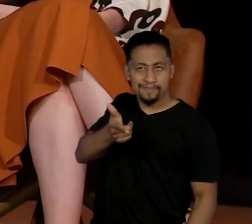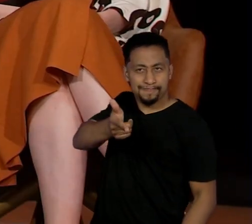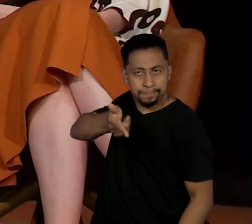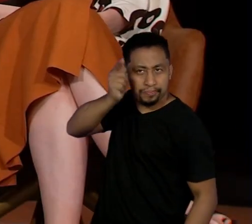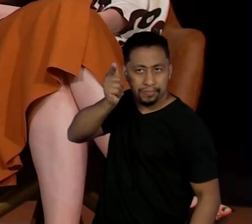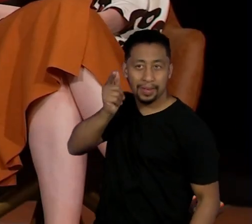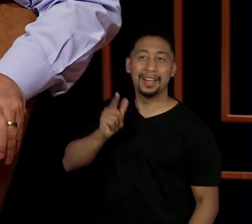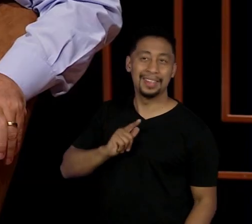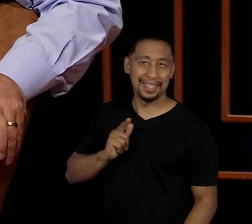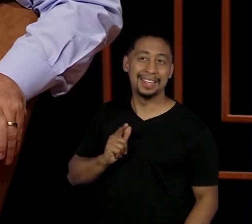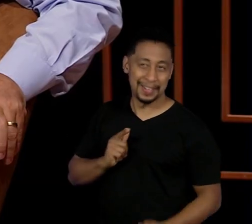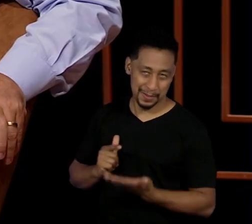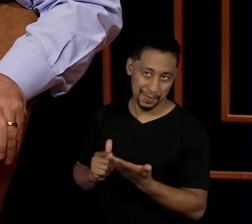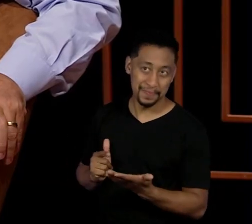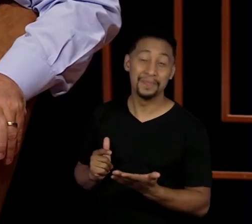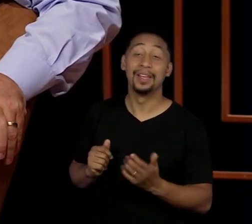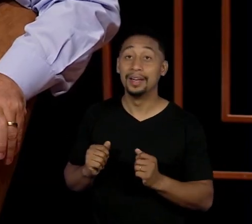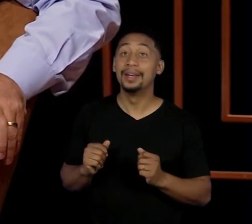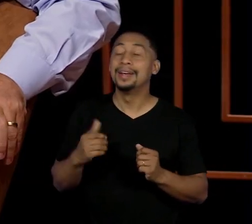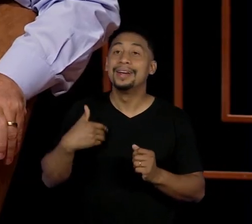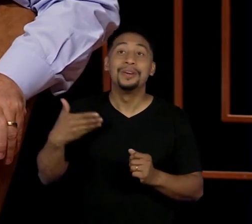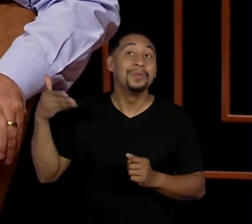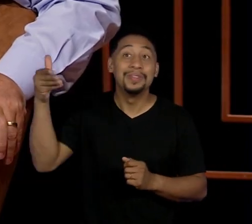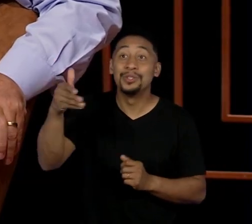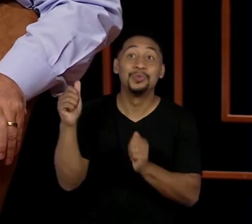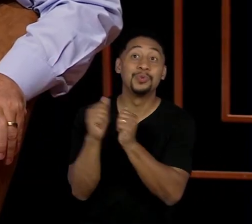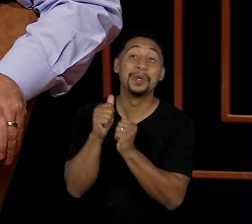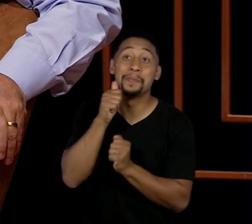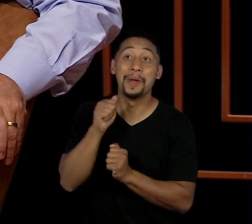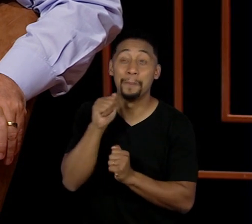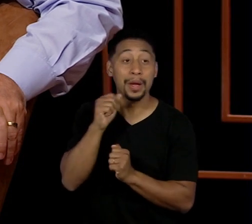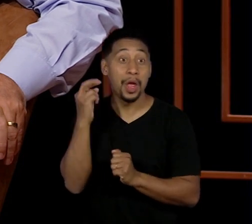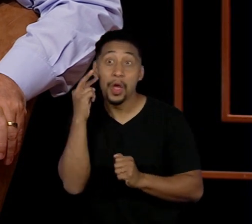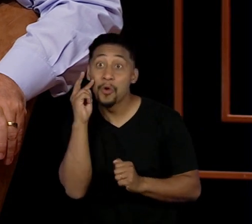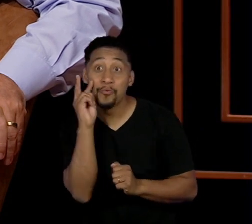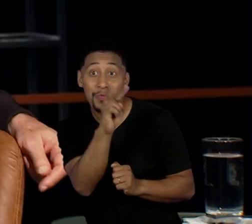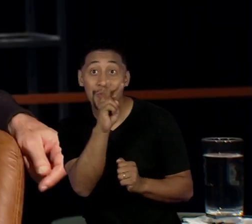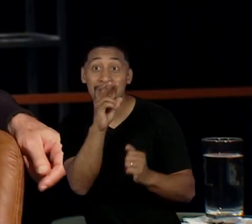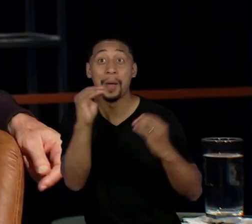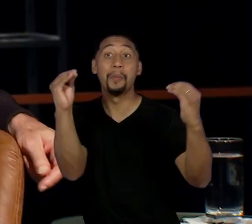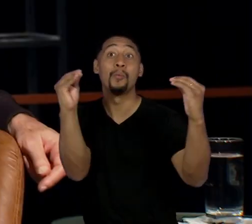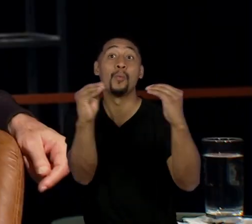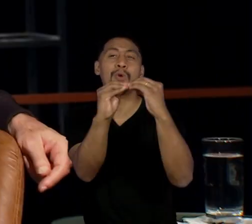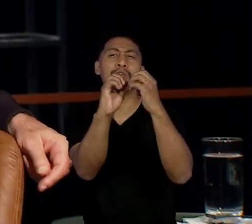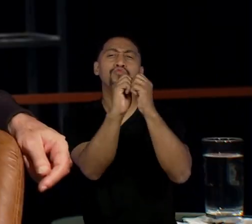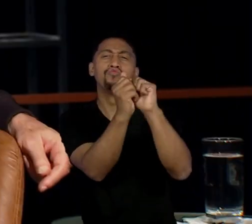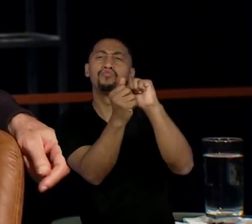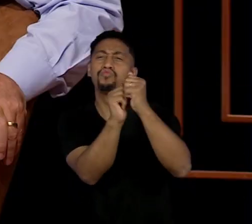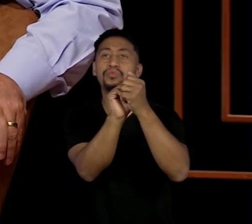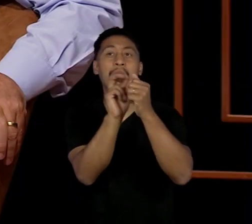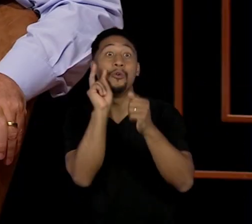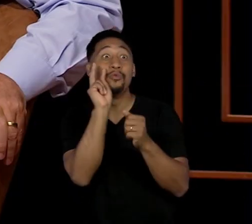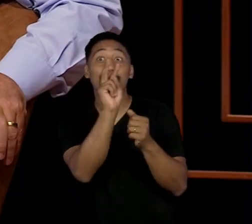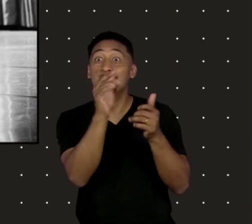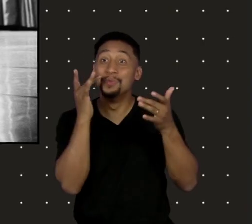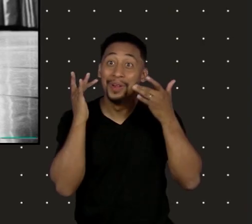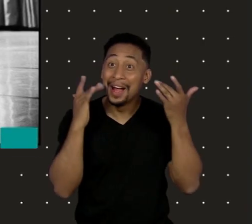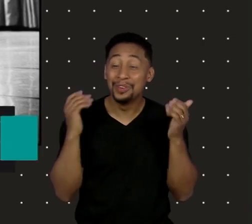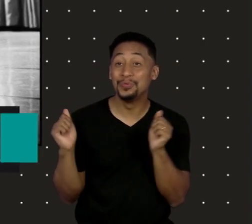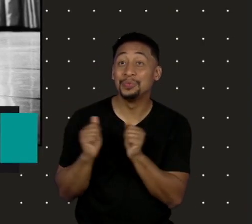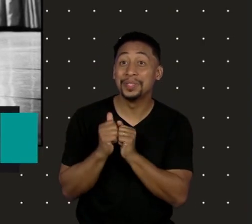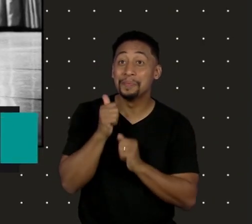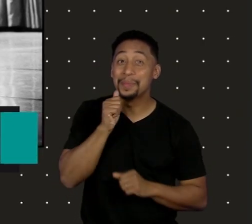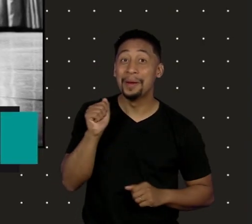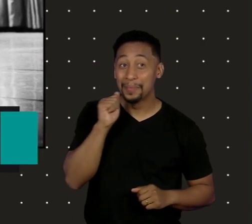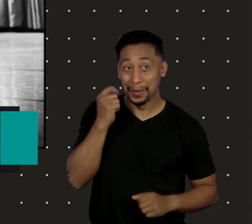mãe da minha mãe, me levava muito... Eu vi Beijar com ela, Maurice Beijar, com o Jorge Dom ainda,